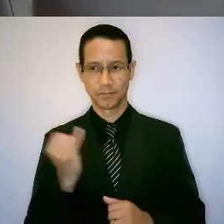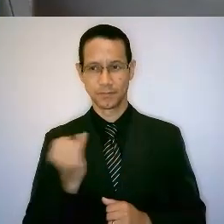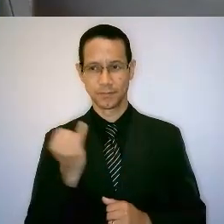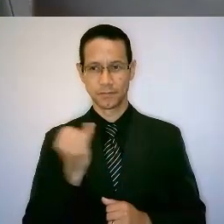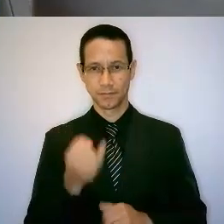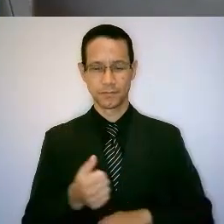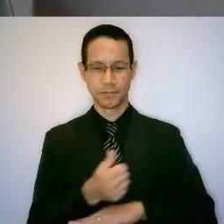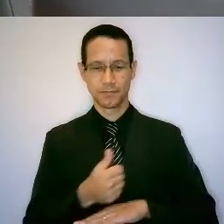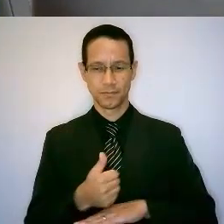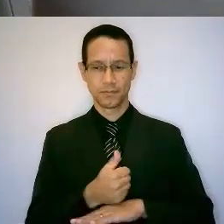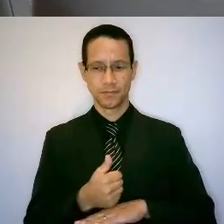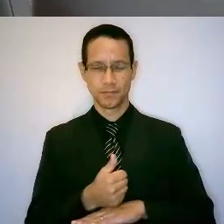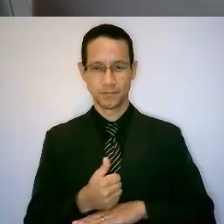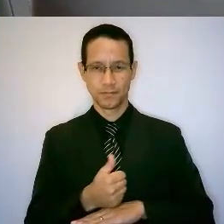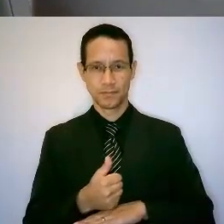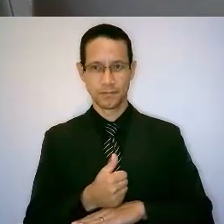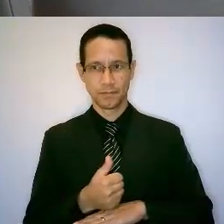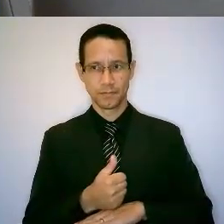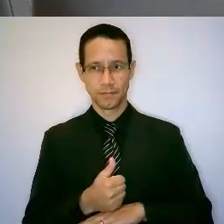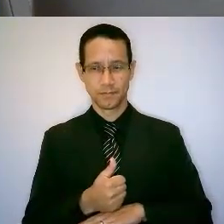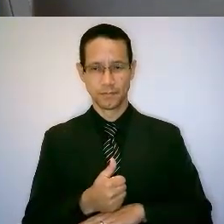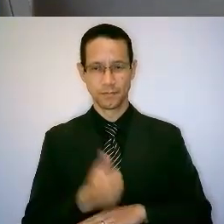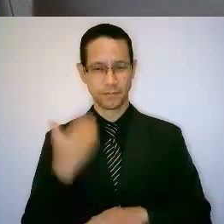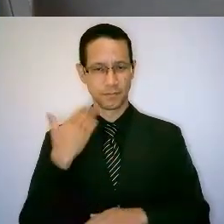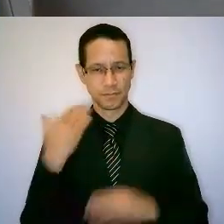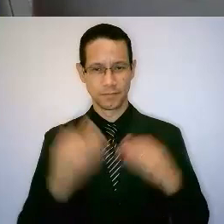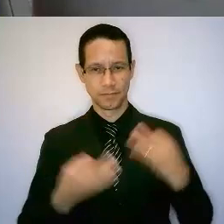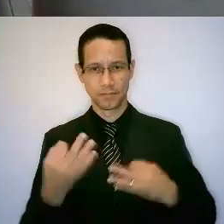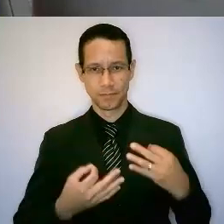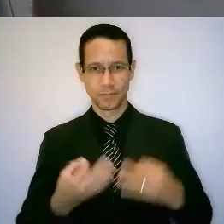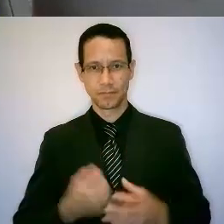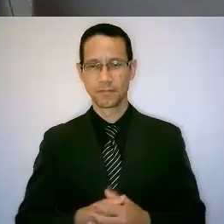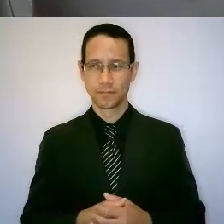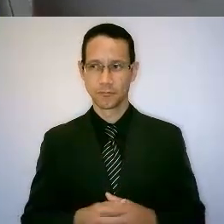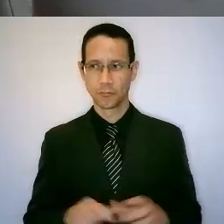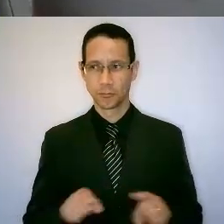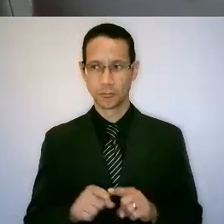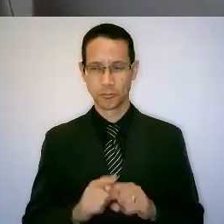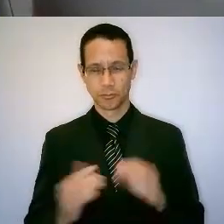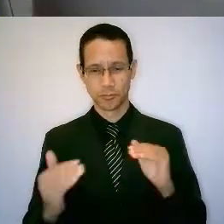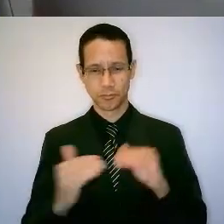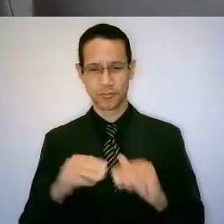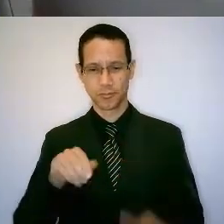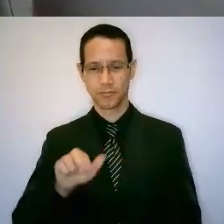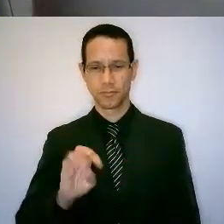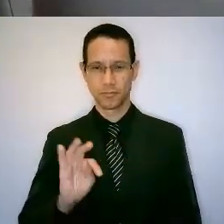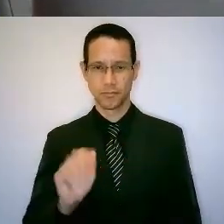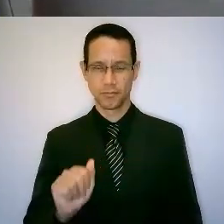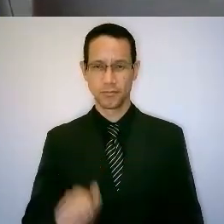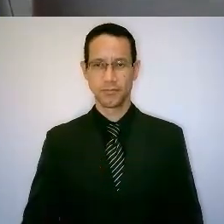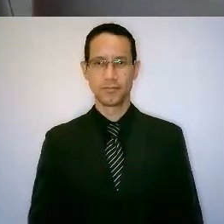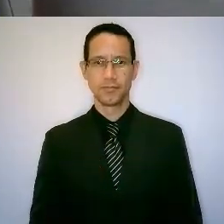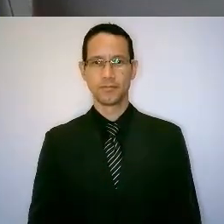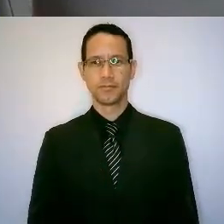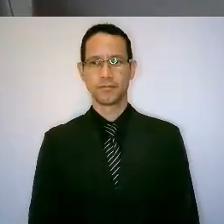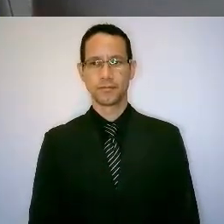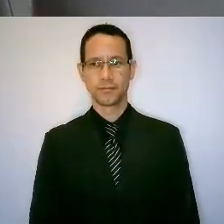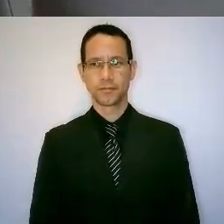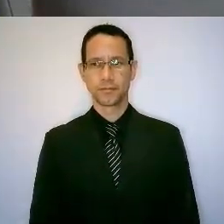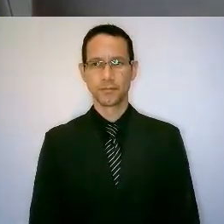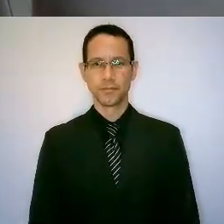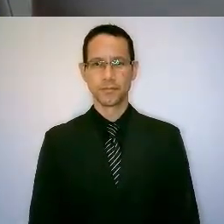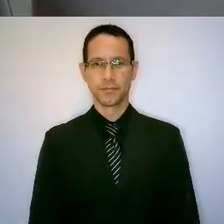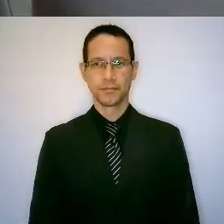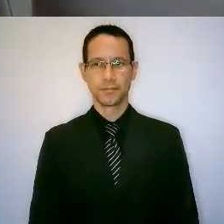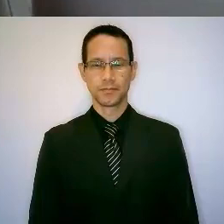carreira do magistrado então também fica aí as palavras da Doutora Marta perfeito e